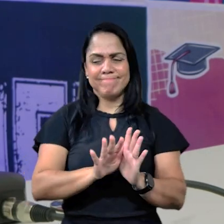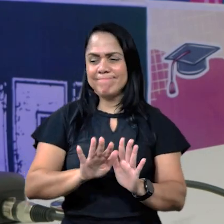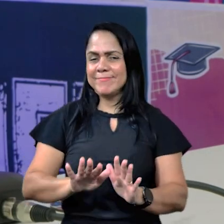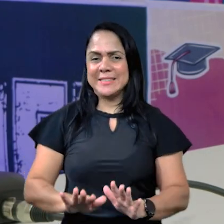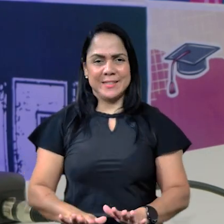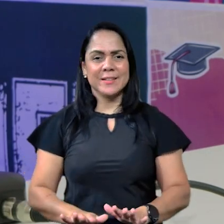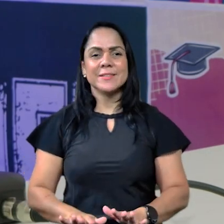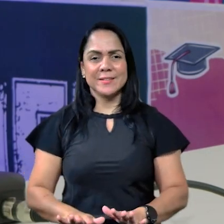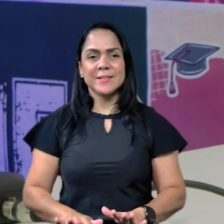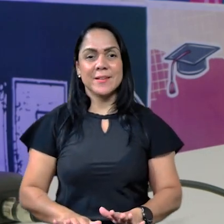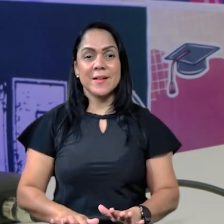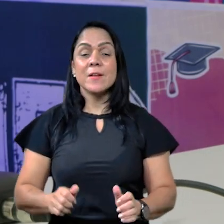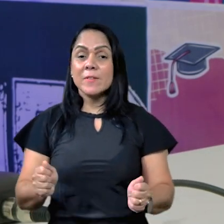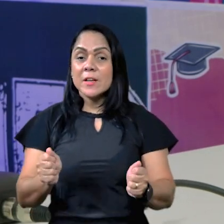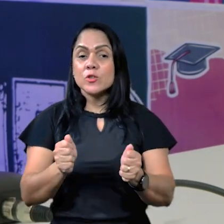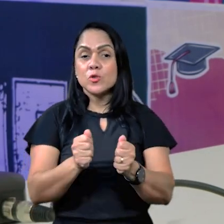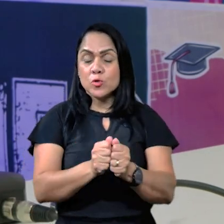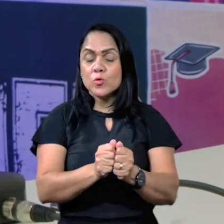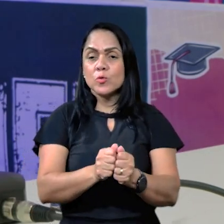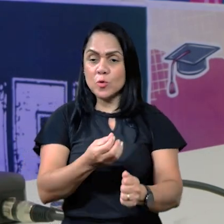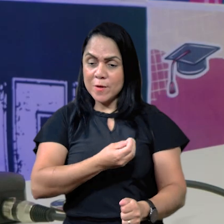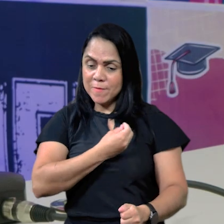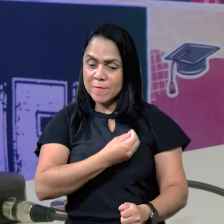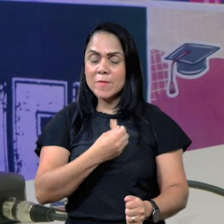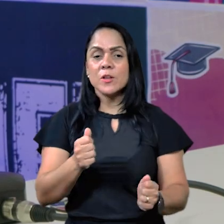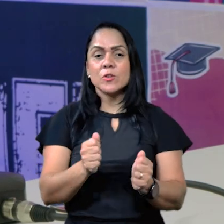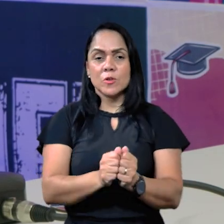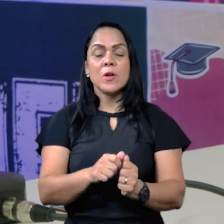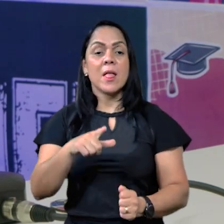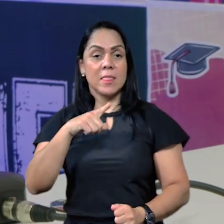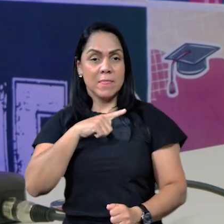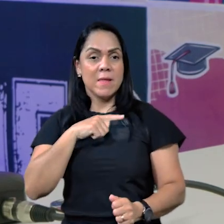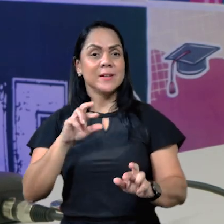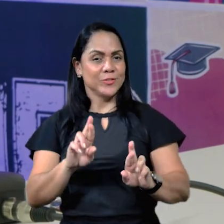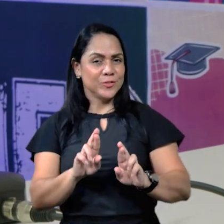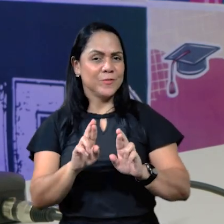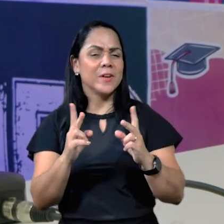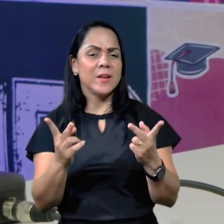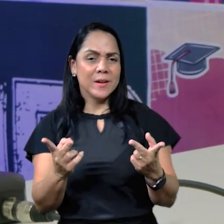Não tem que ter medo, você tem que conviver. Uhum. Tem as suas diferenças, tem as suas